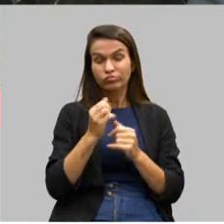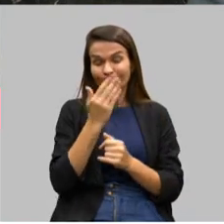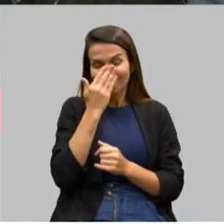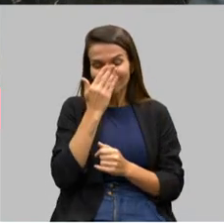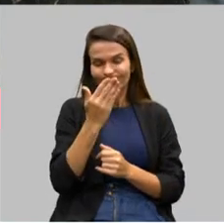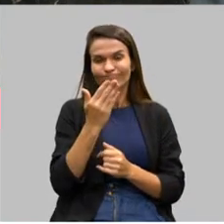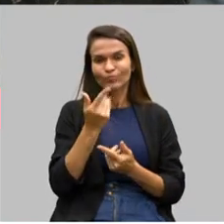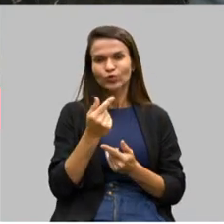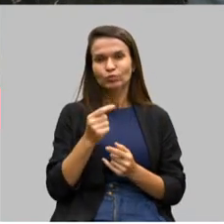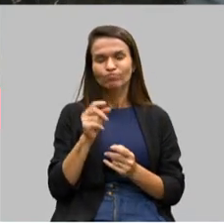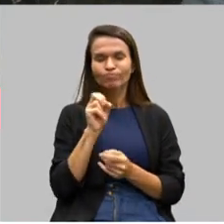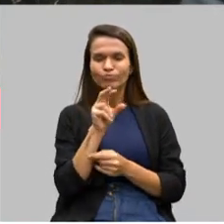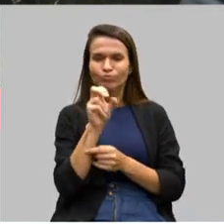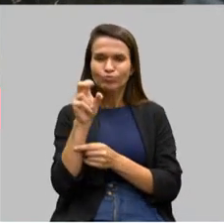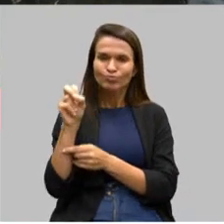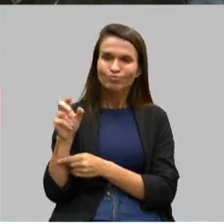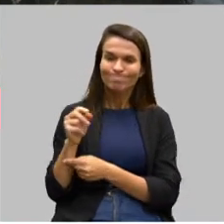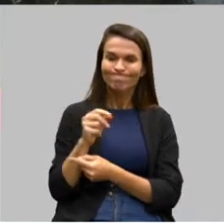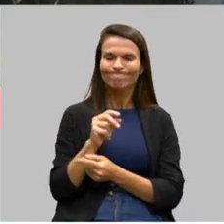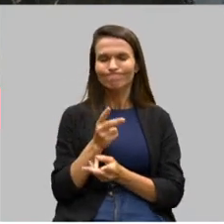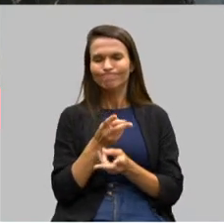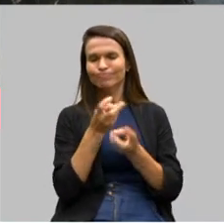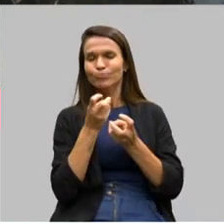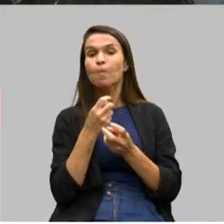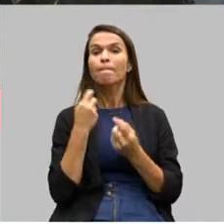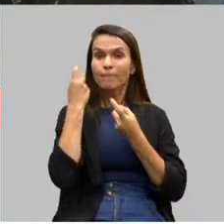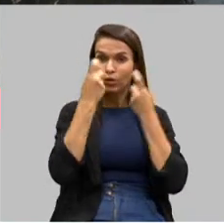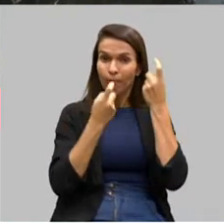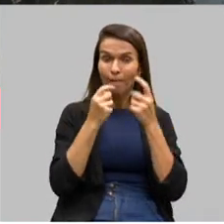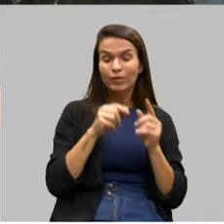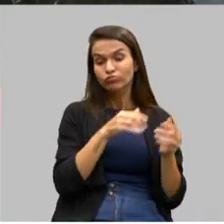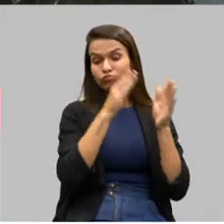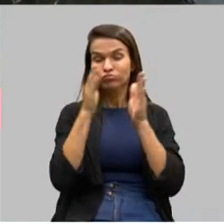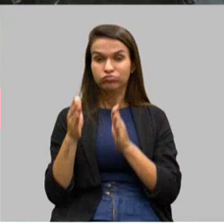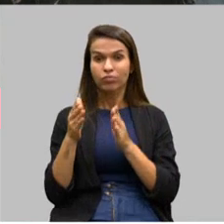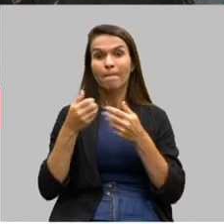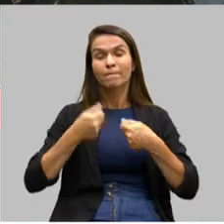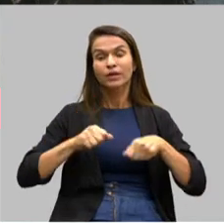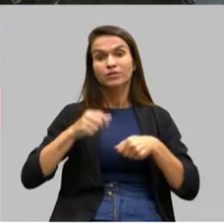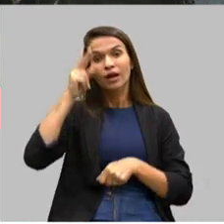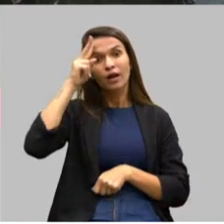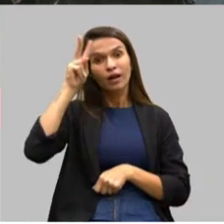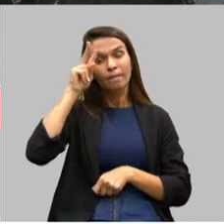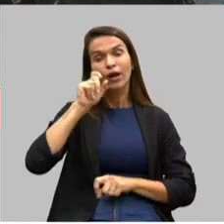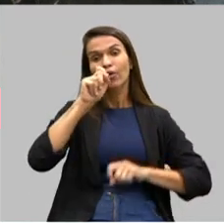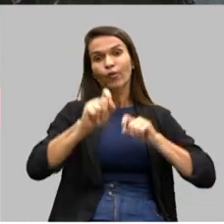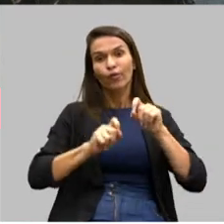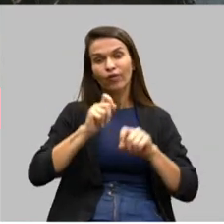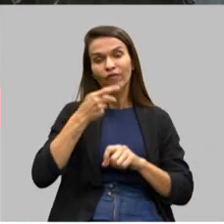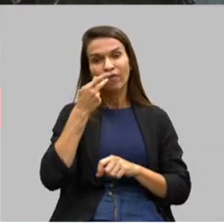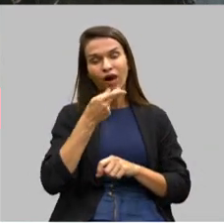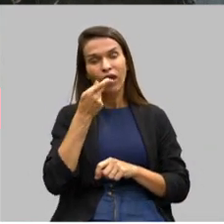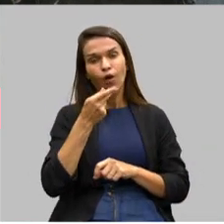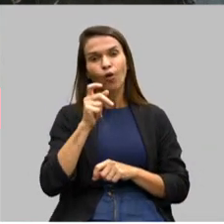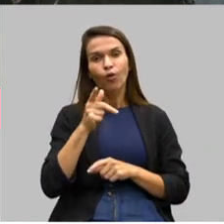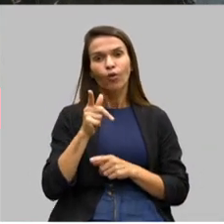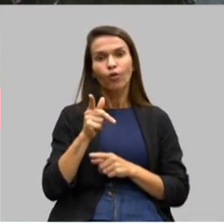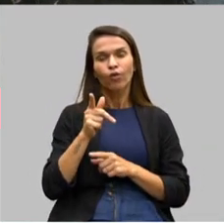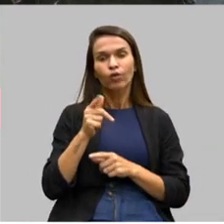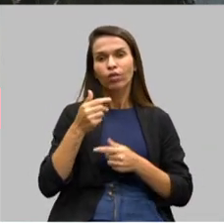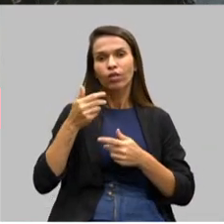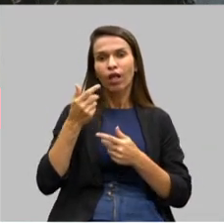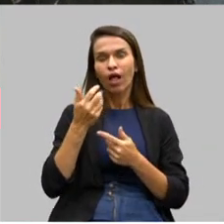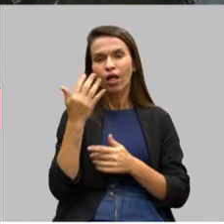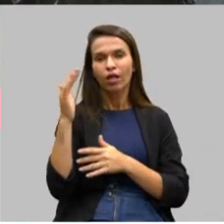com um cenário muito preocupante. Mas, por outro lado, precisamos lembrar do que disse o nosso naturalista